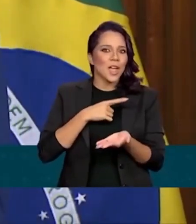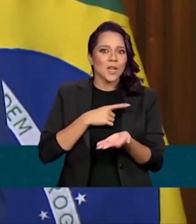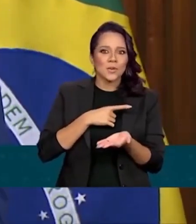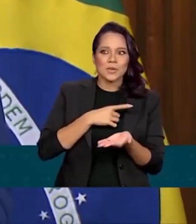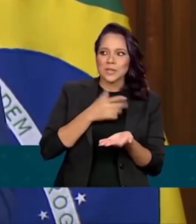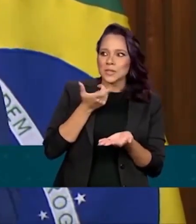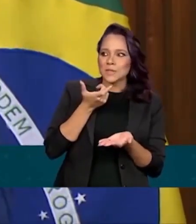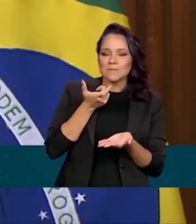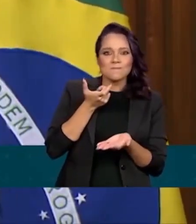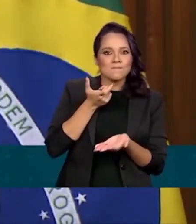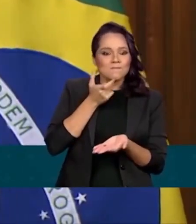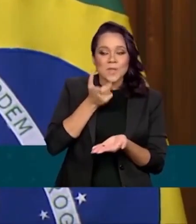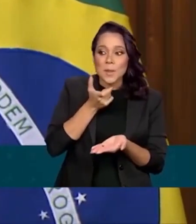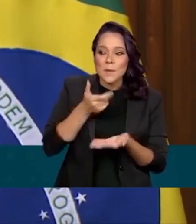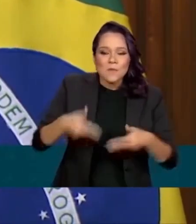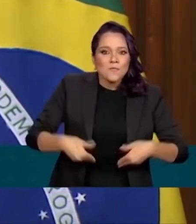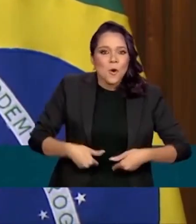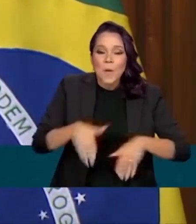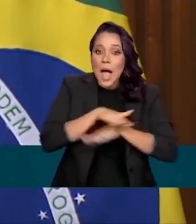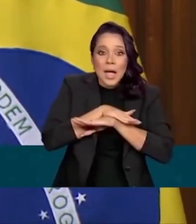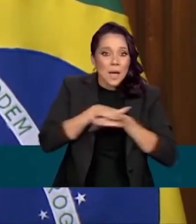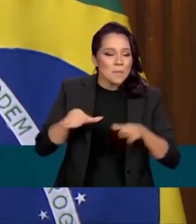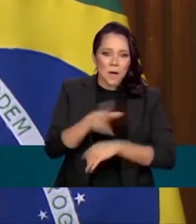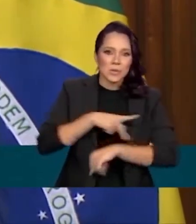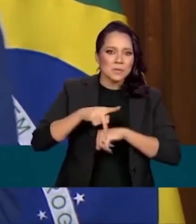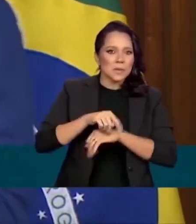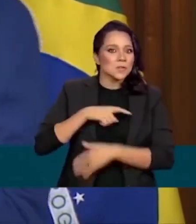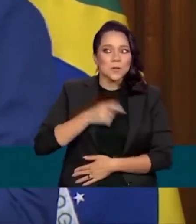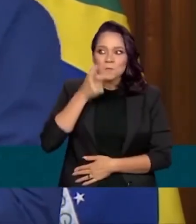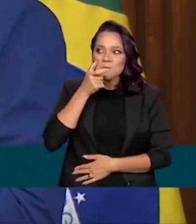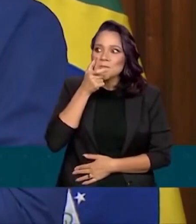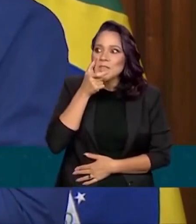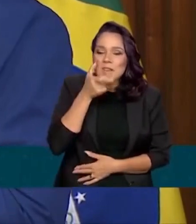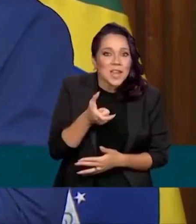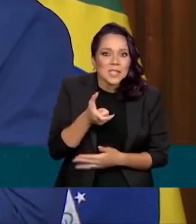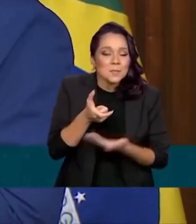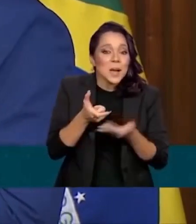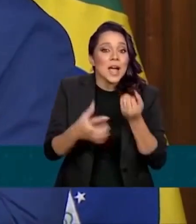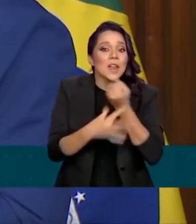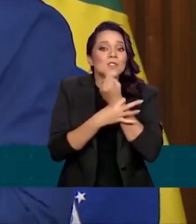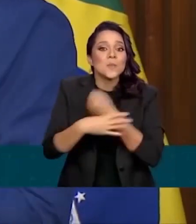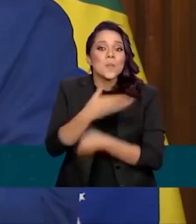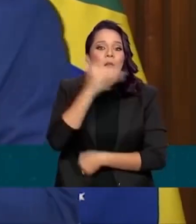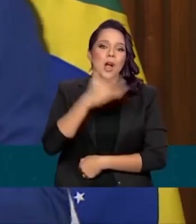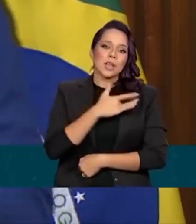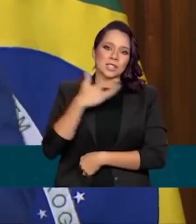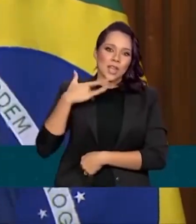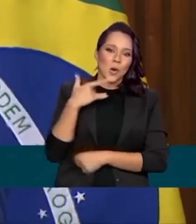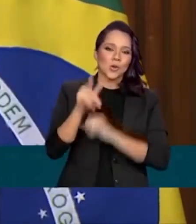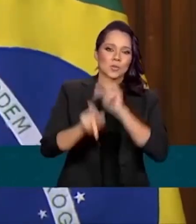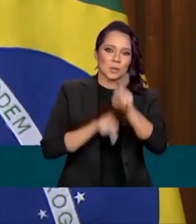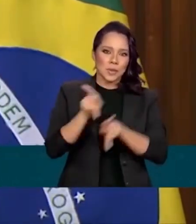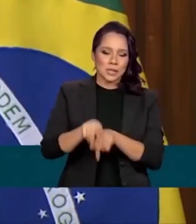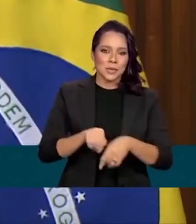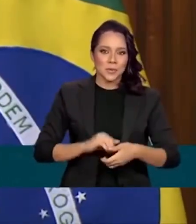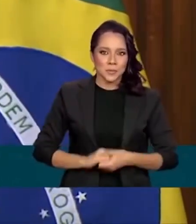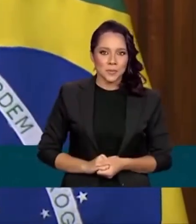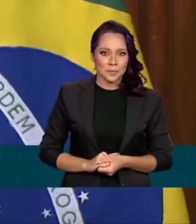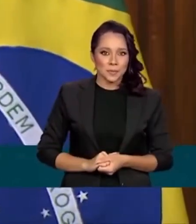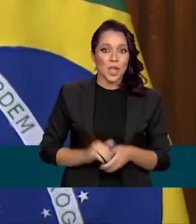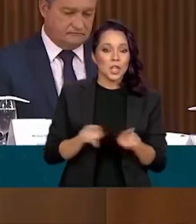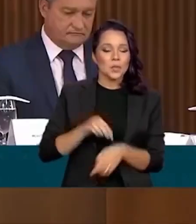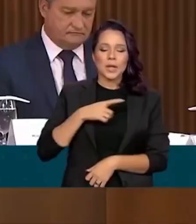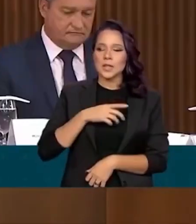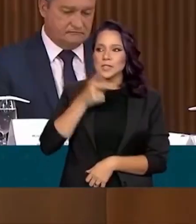eu tenho uma obsessão para acabar com a fome nesse país, eu tenho uma obsessão para garantir e melhorar a saúde para esse povo, e